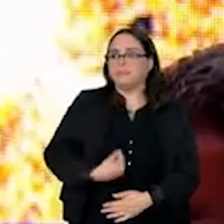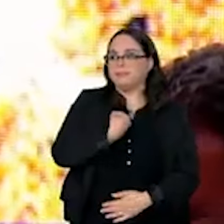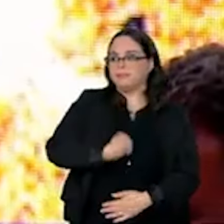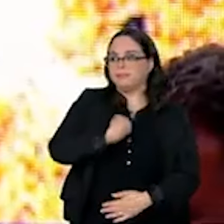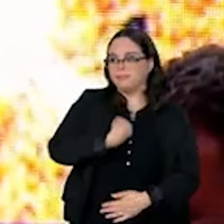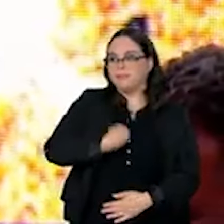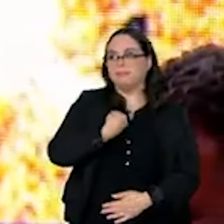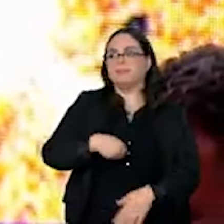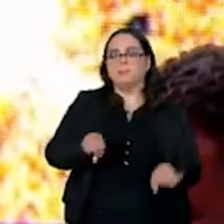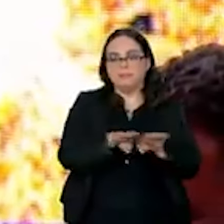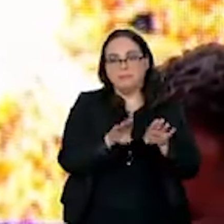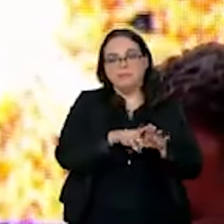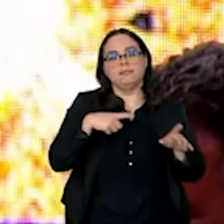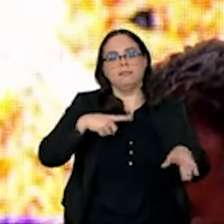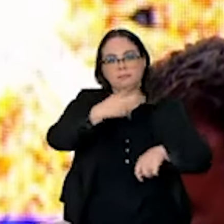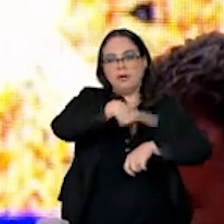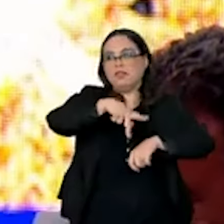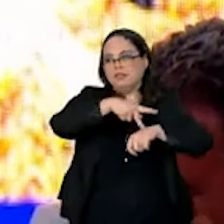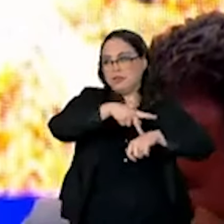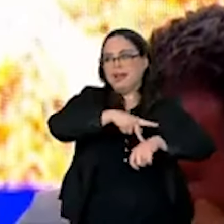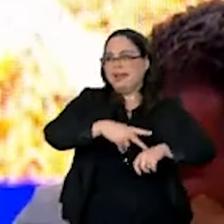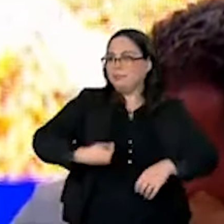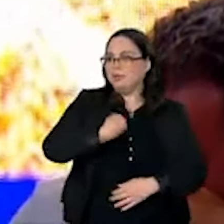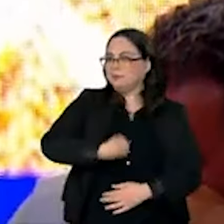fazer nesse país.